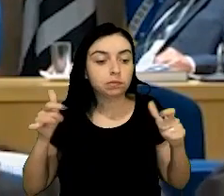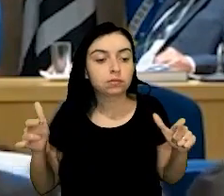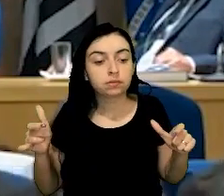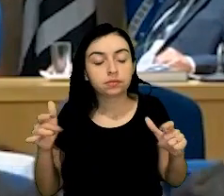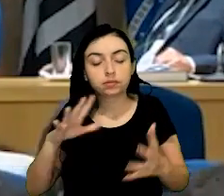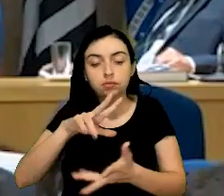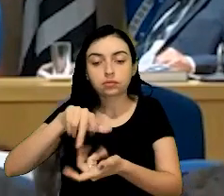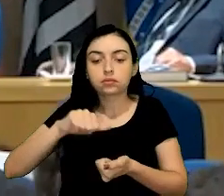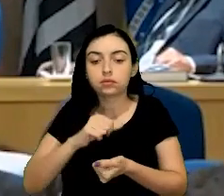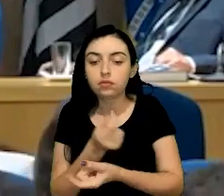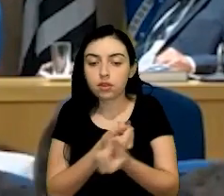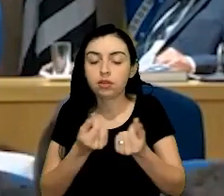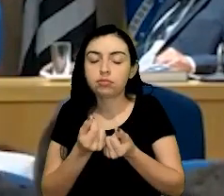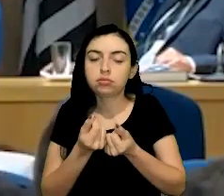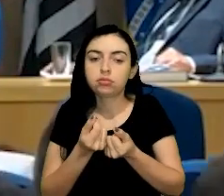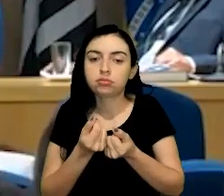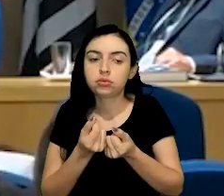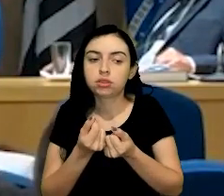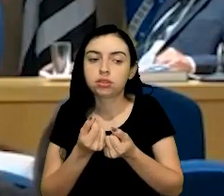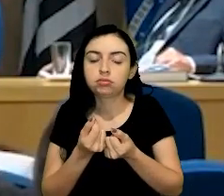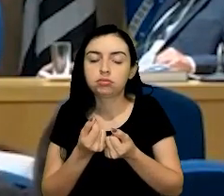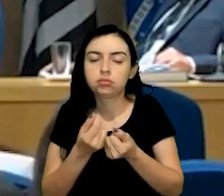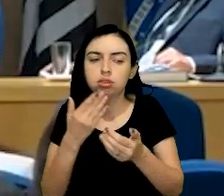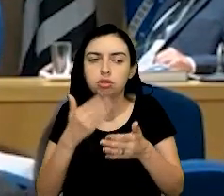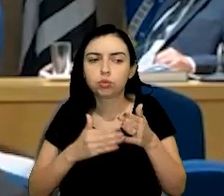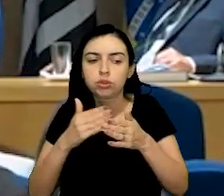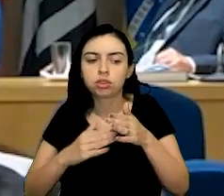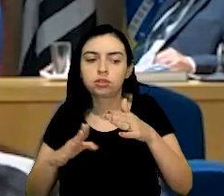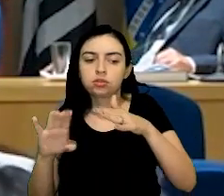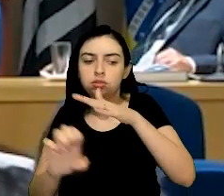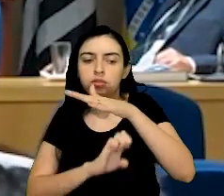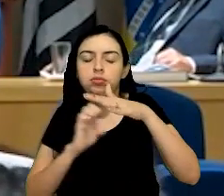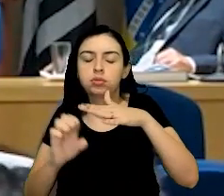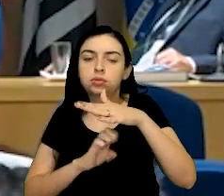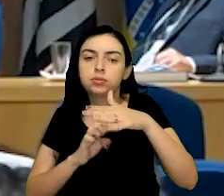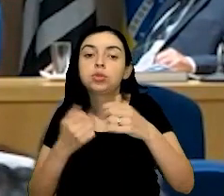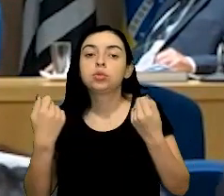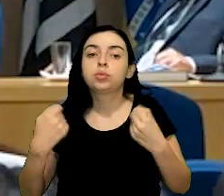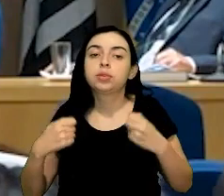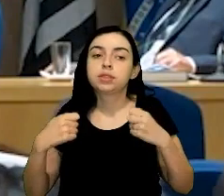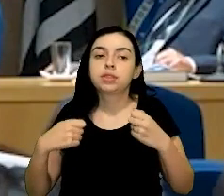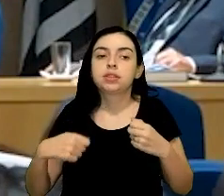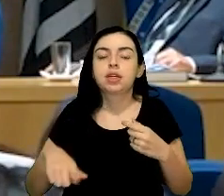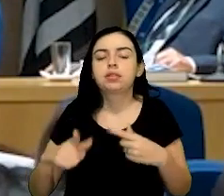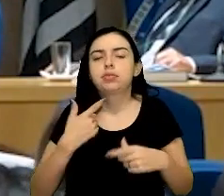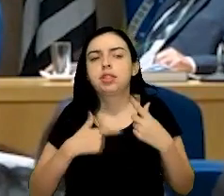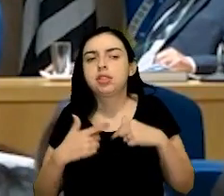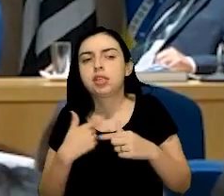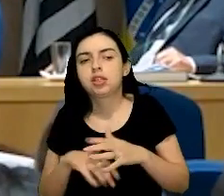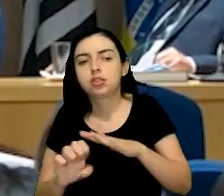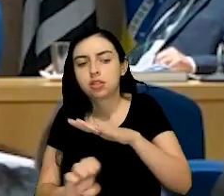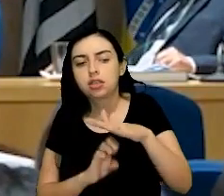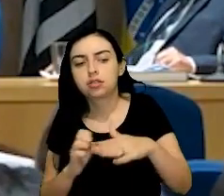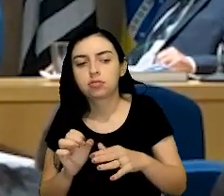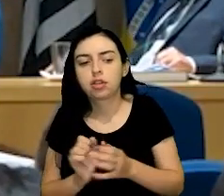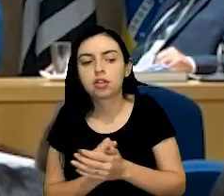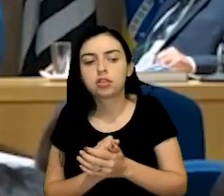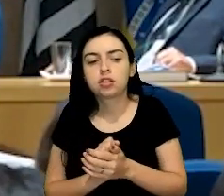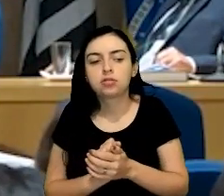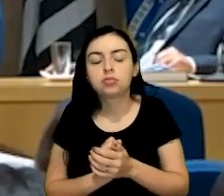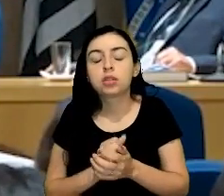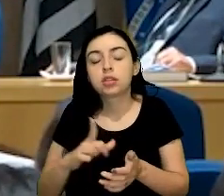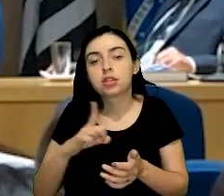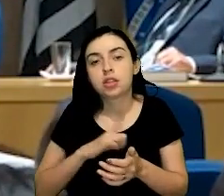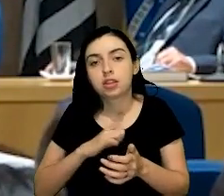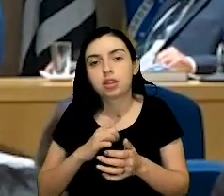do capital, da inserção das empresas, da necessidade que essas empresas têm do ponto de vista abstrato de ter um exército